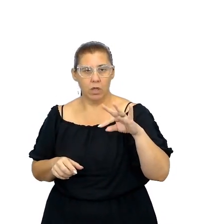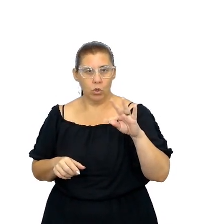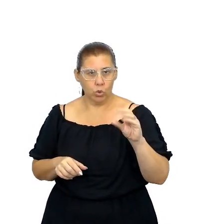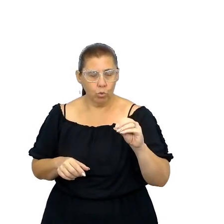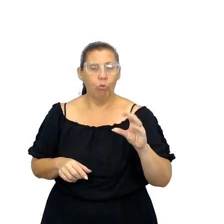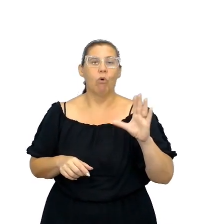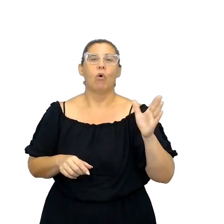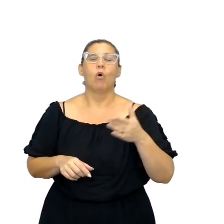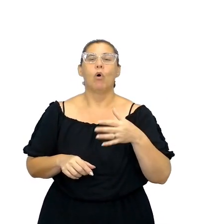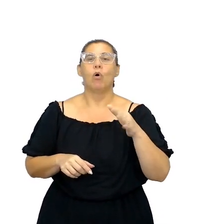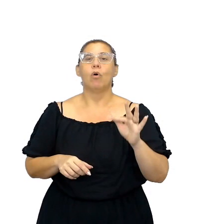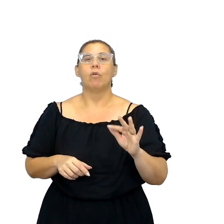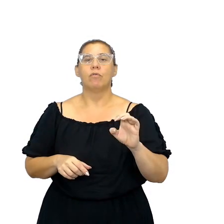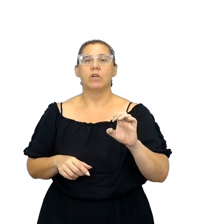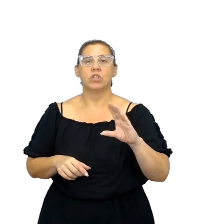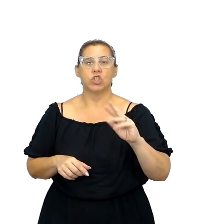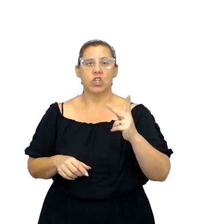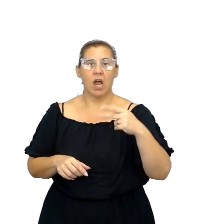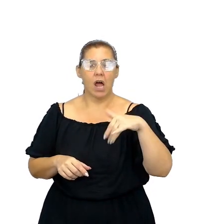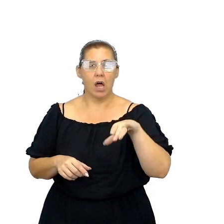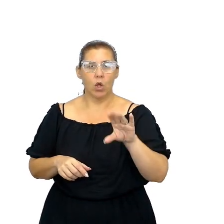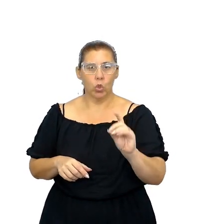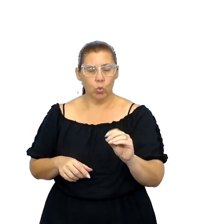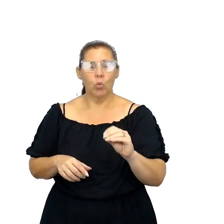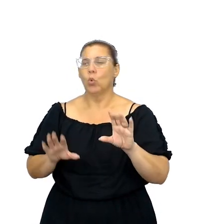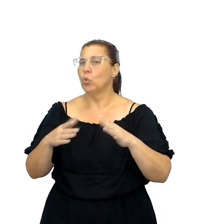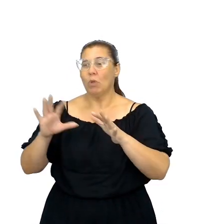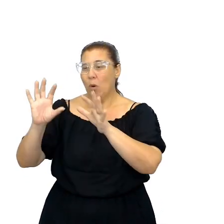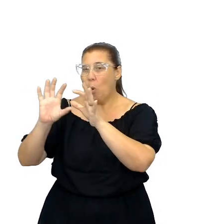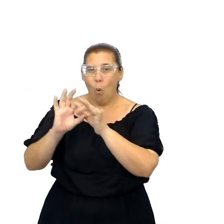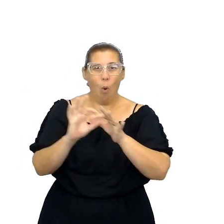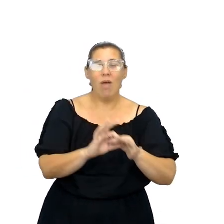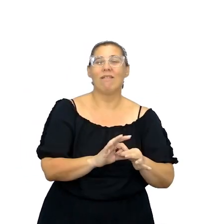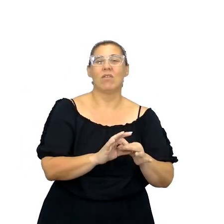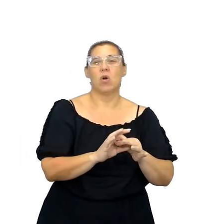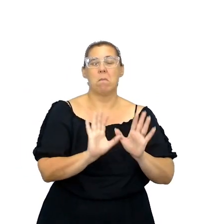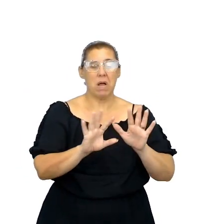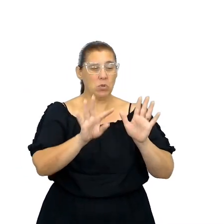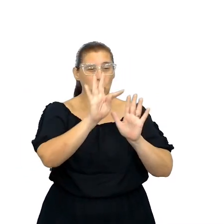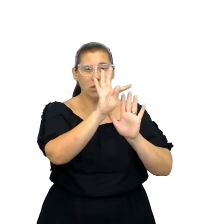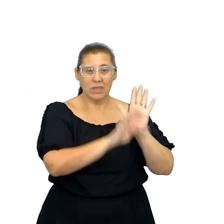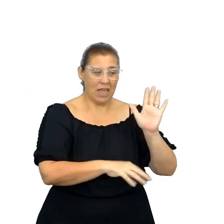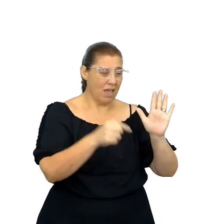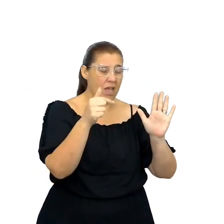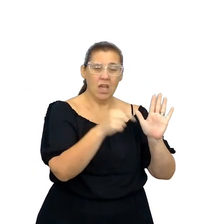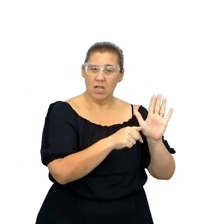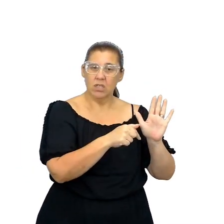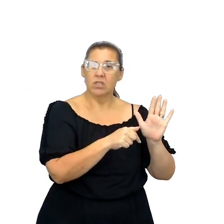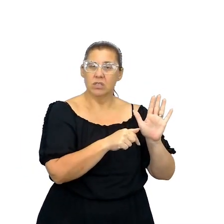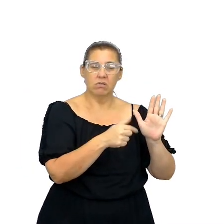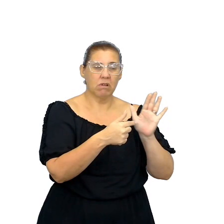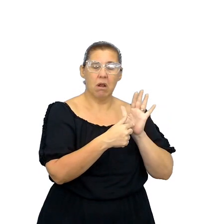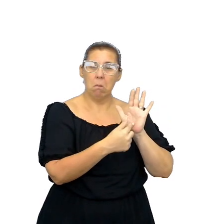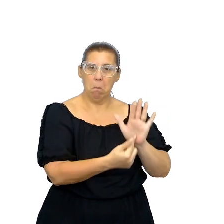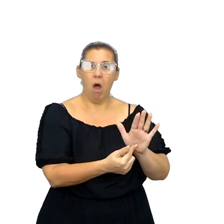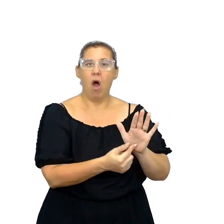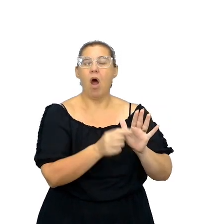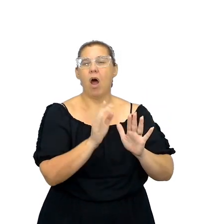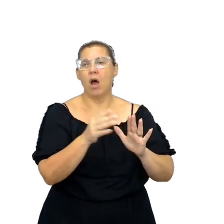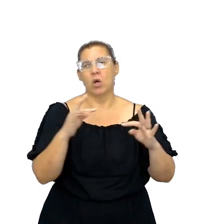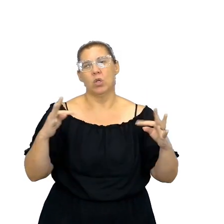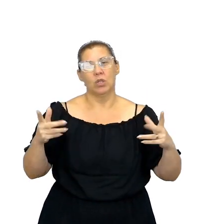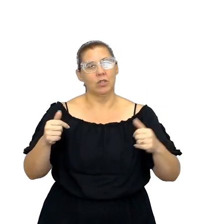há conectores, não há elementos coesivos, mas o texto por si só, dentro dessa construção que ele faz, tem